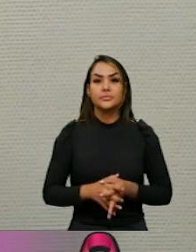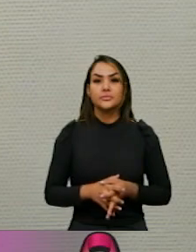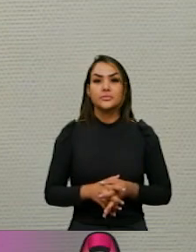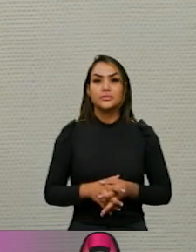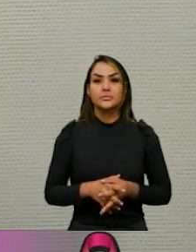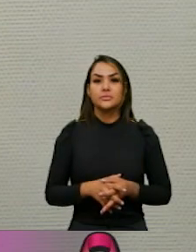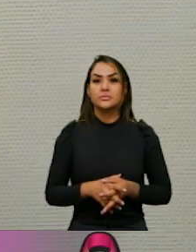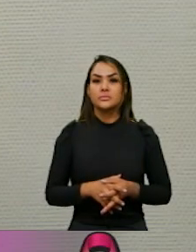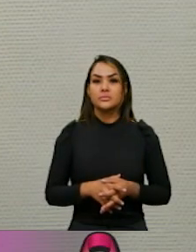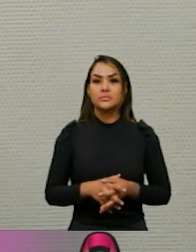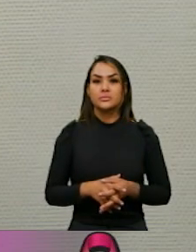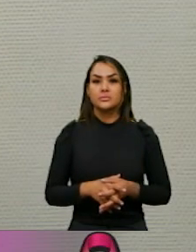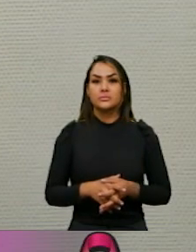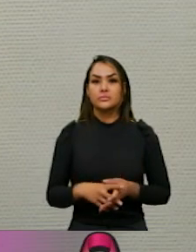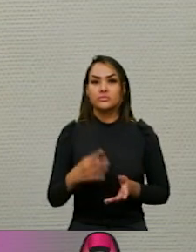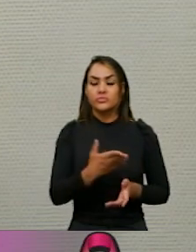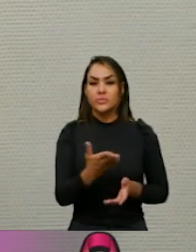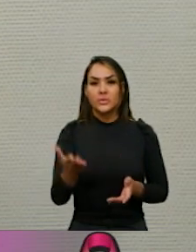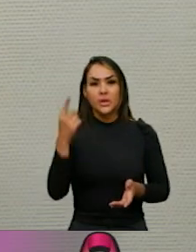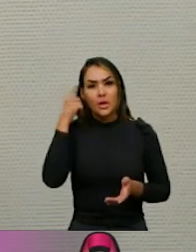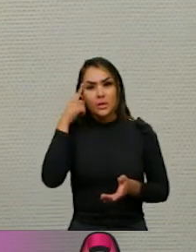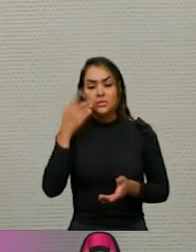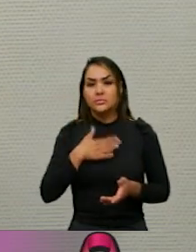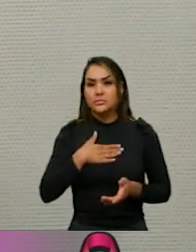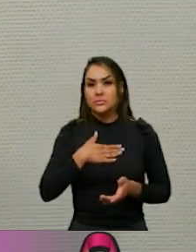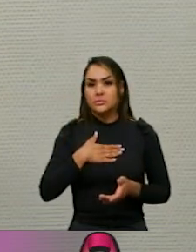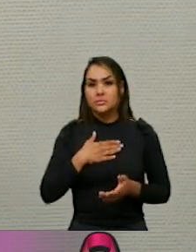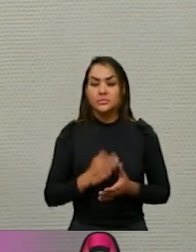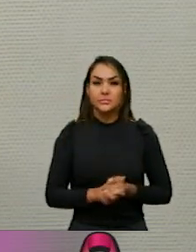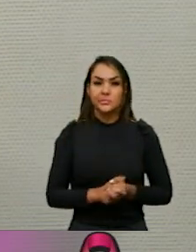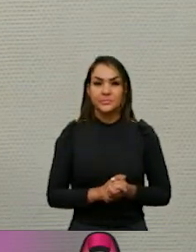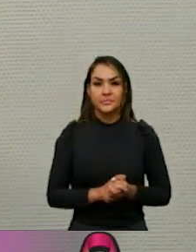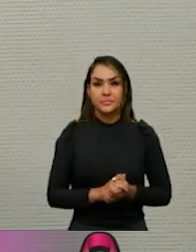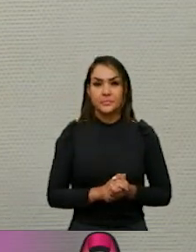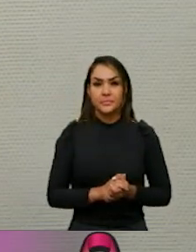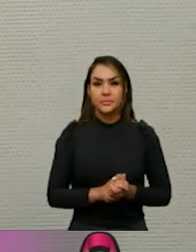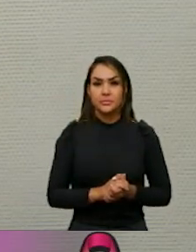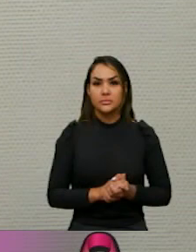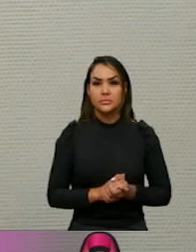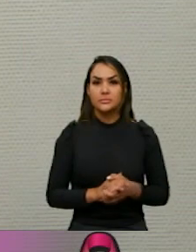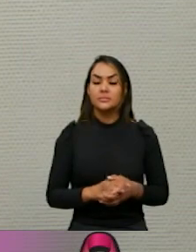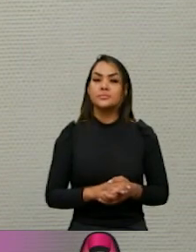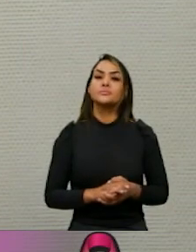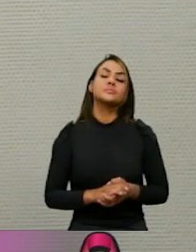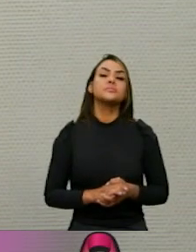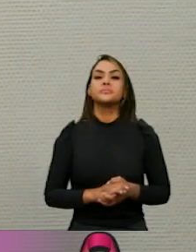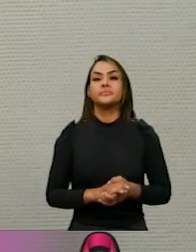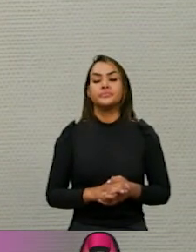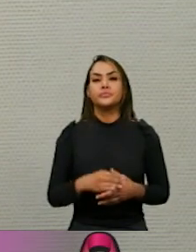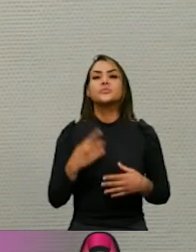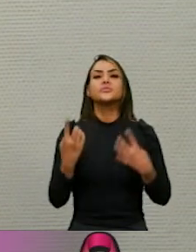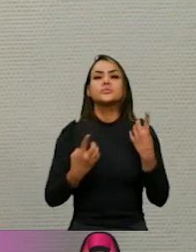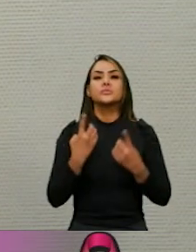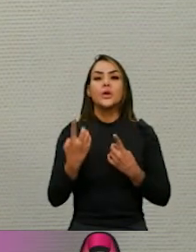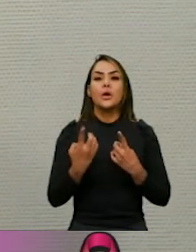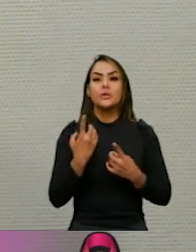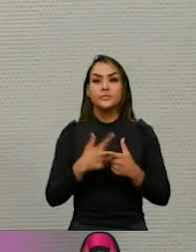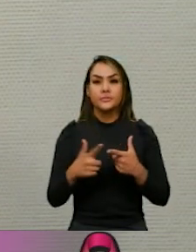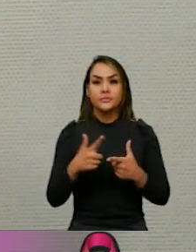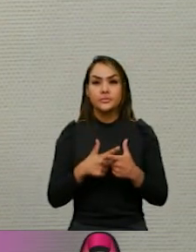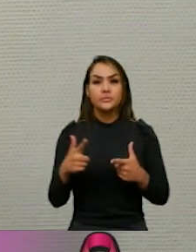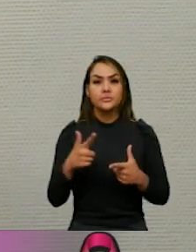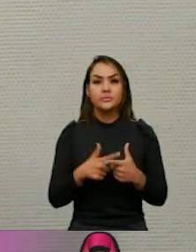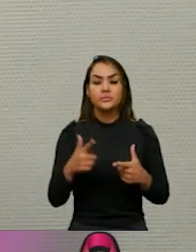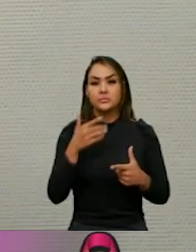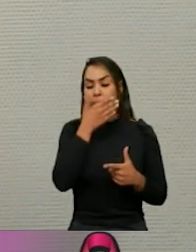bem. Vamos raciocinar tranquilamente. O que custa para o prefeito municipal ou para quem elabora o projeto dizer, olha, nós vamos lá, o Desenvolve